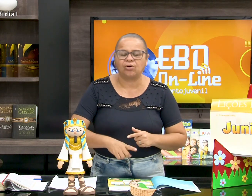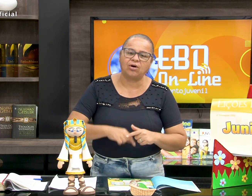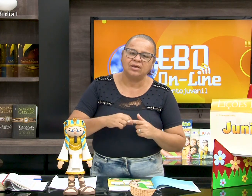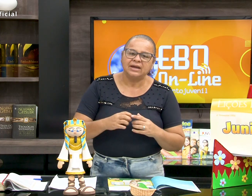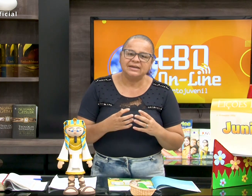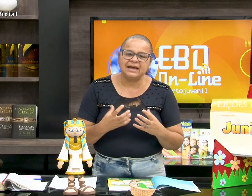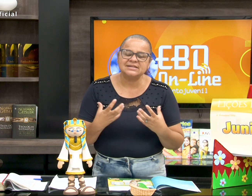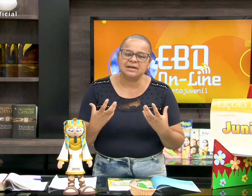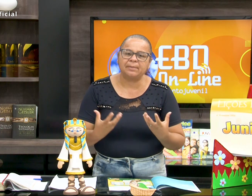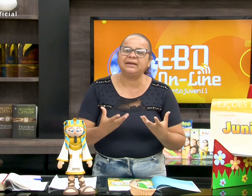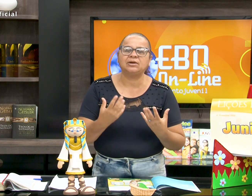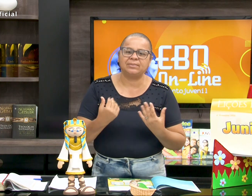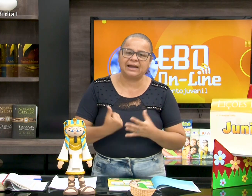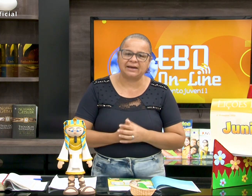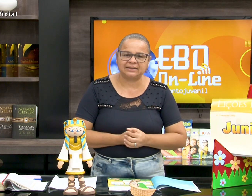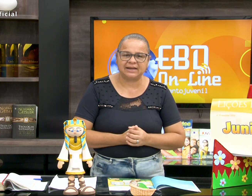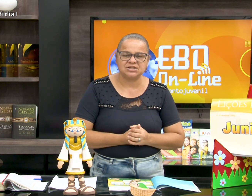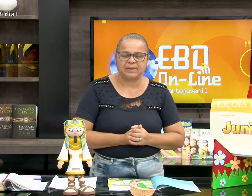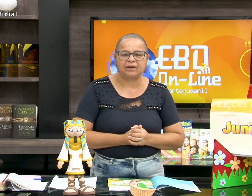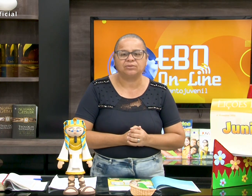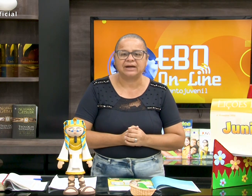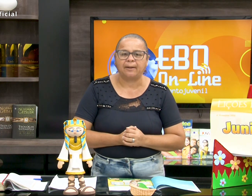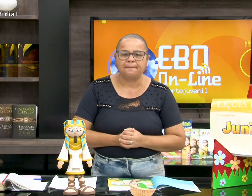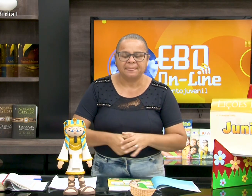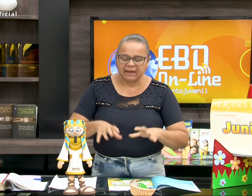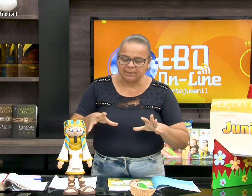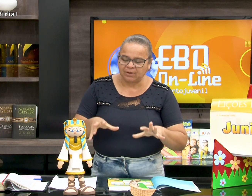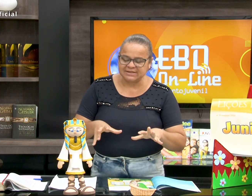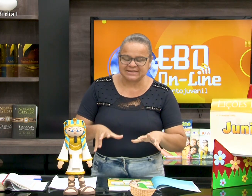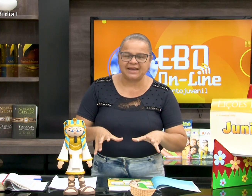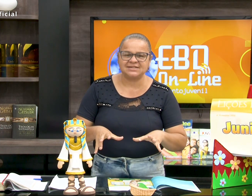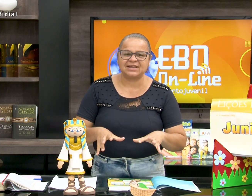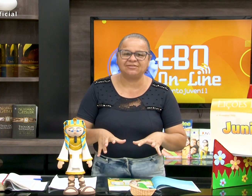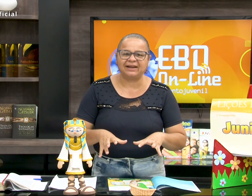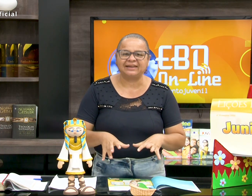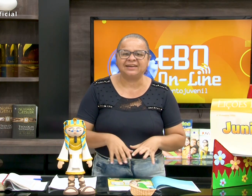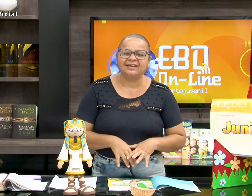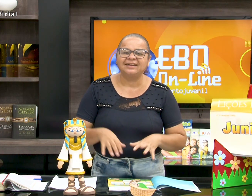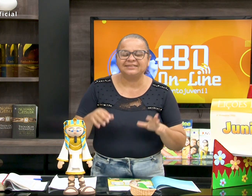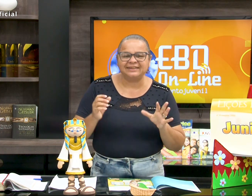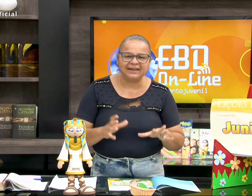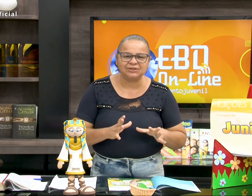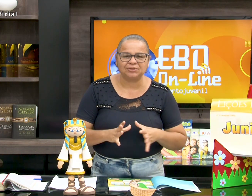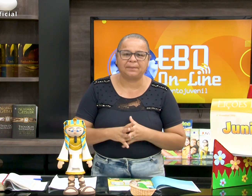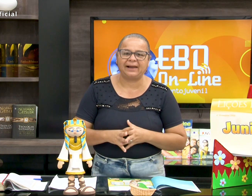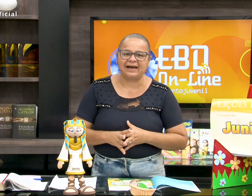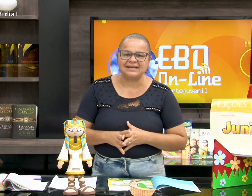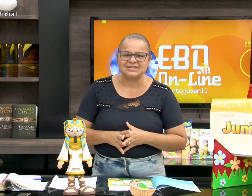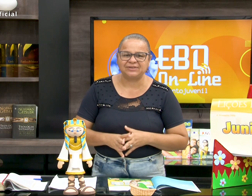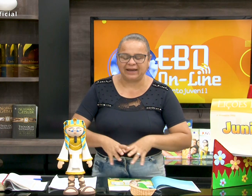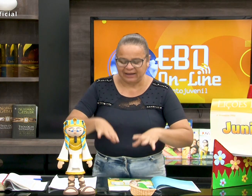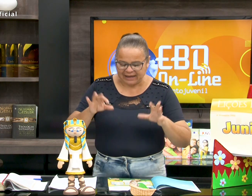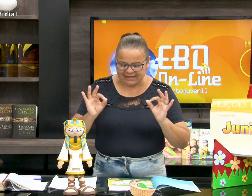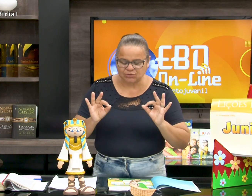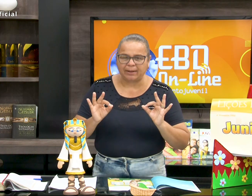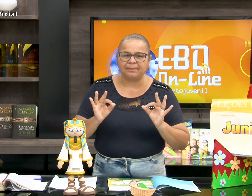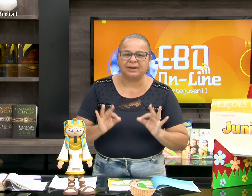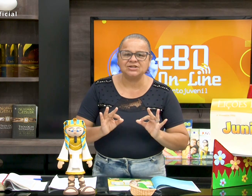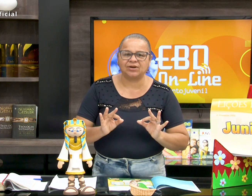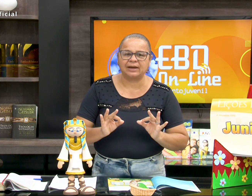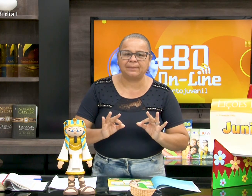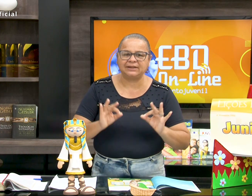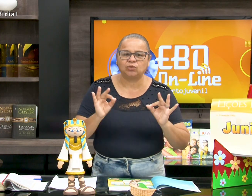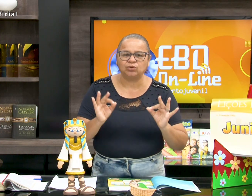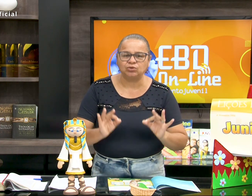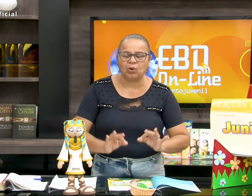gente orou. E eles também têm um milagre deles para contar. E Moisés estava ali, dentro do palácio, né? A sua